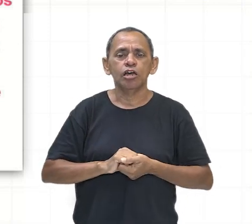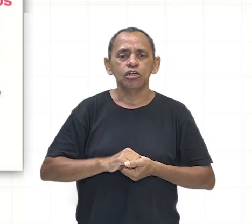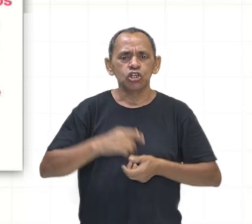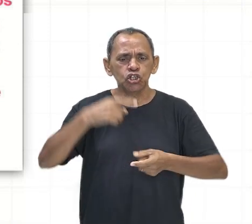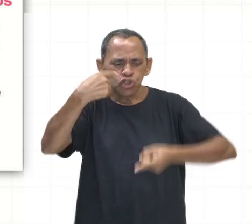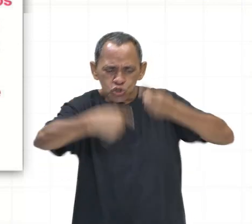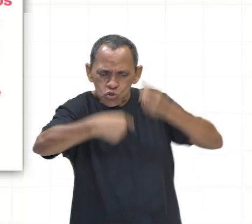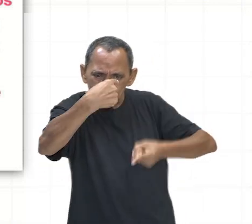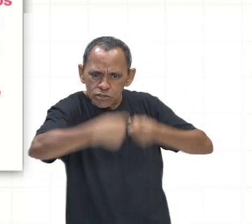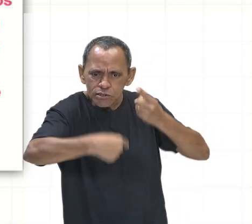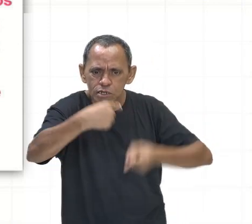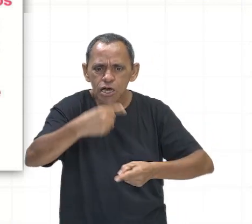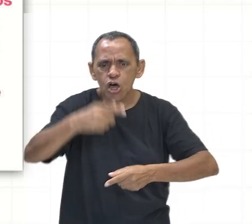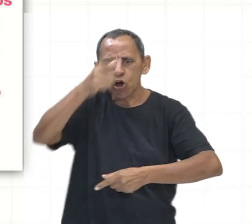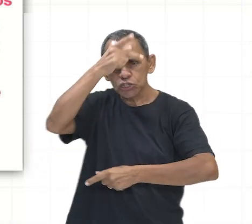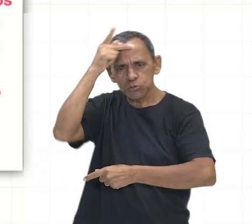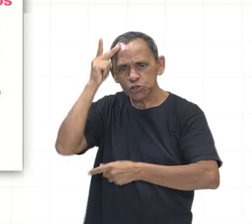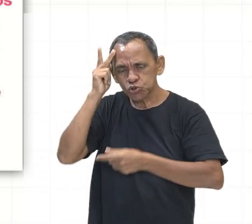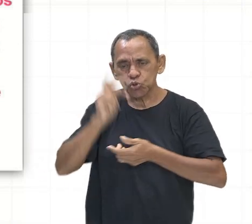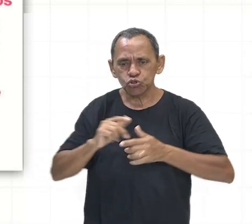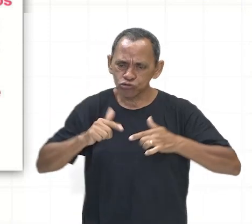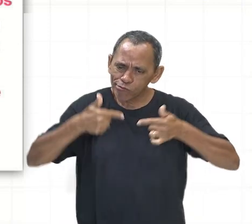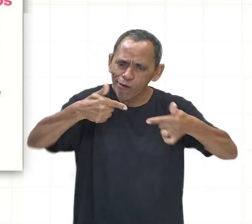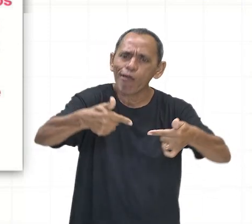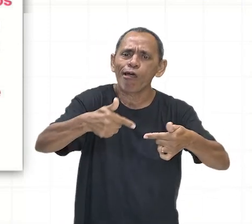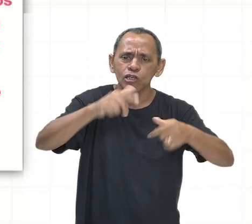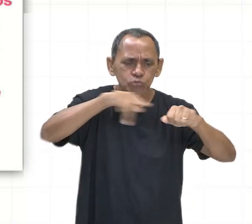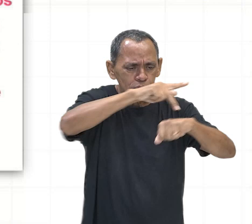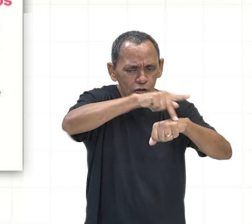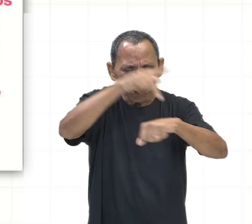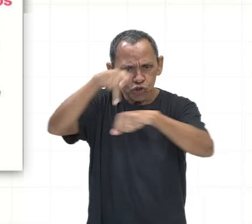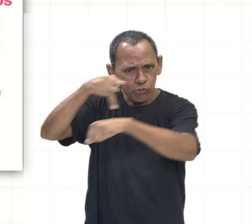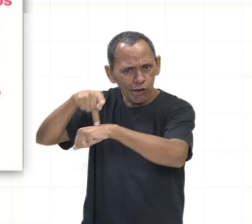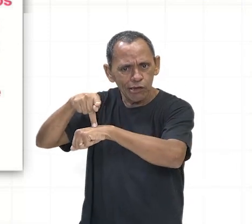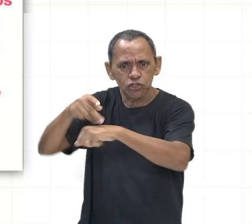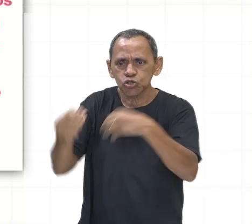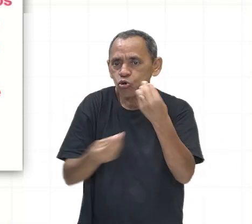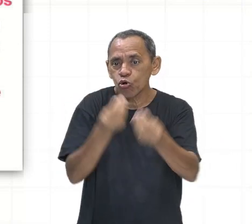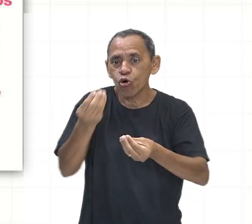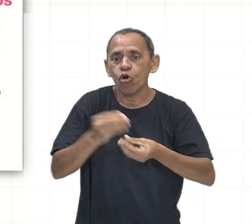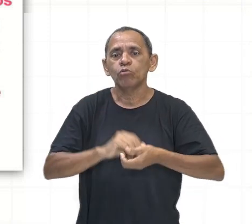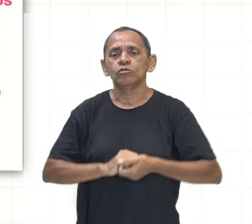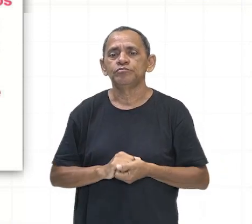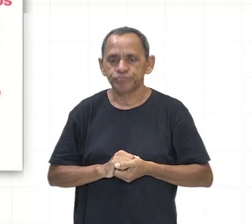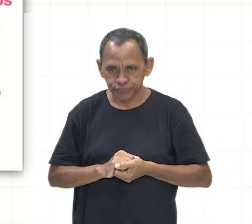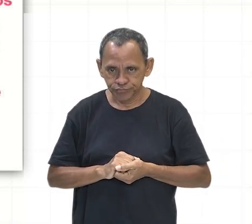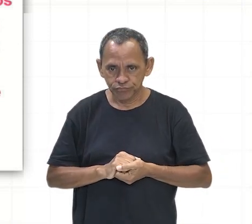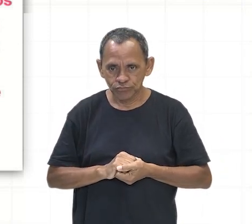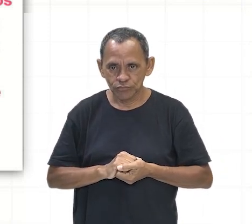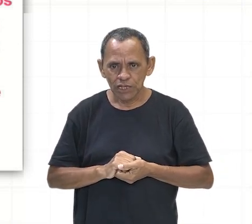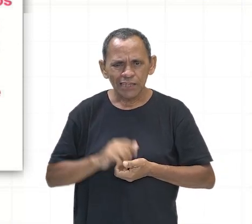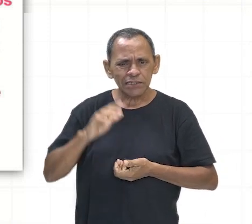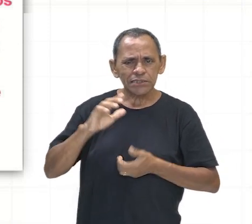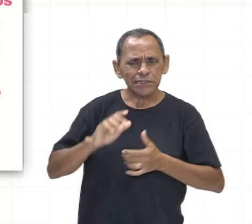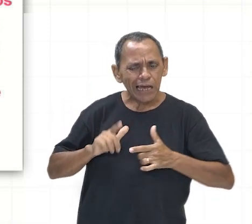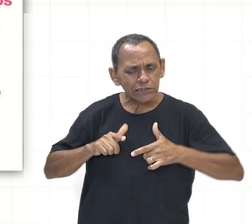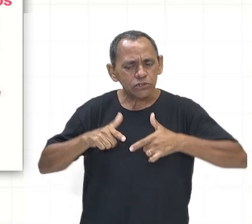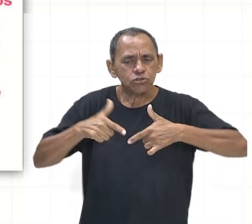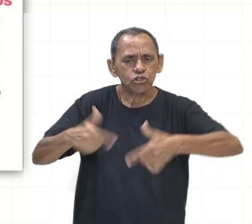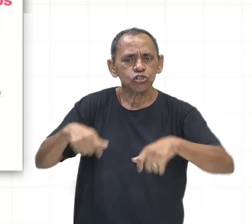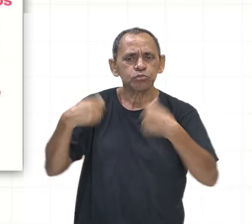países. Como que essas situações necessitam de mediação para